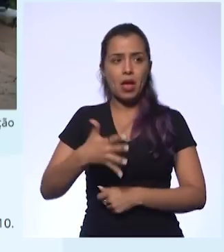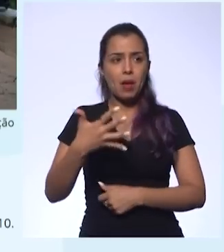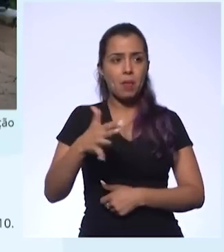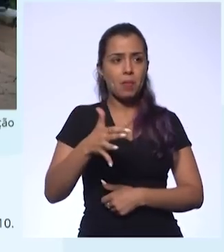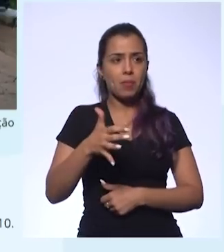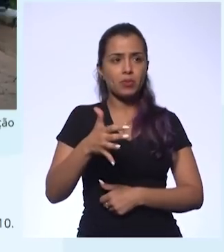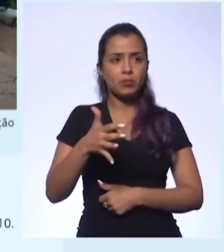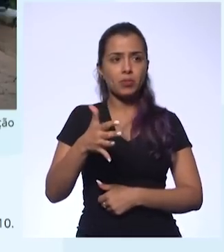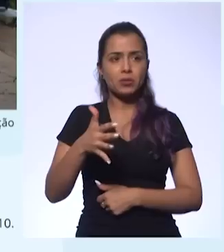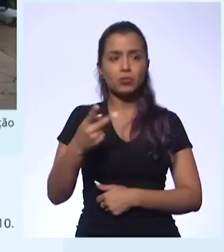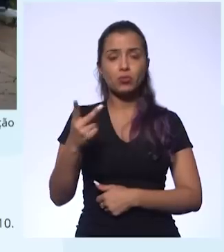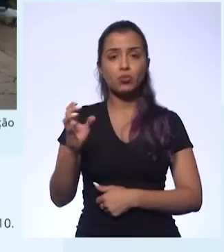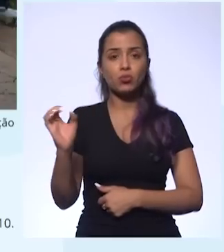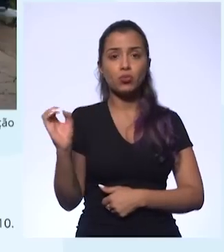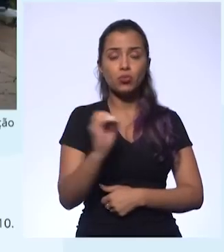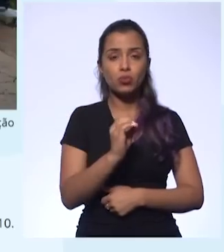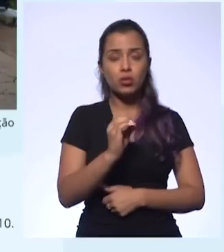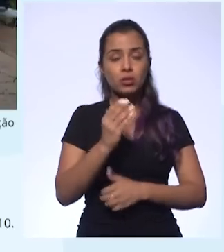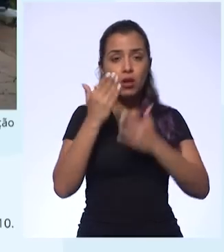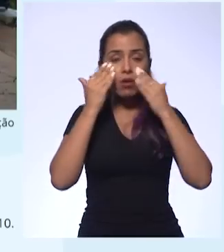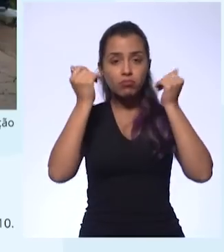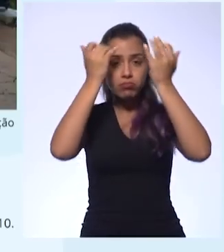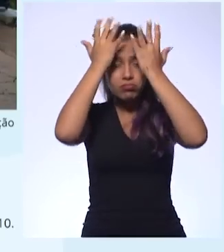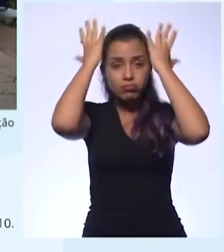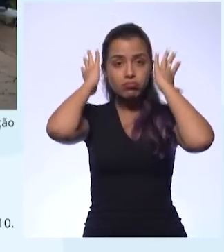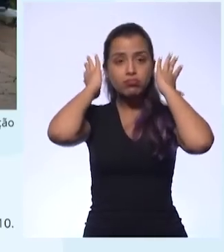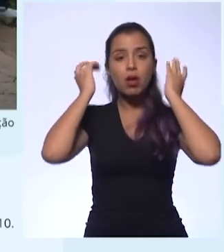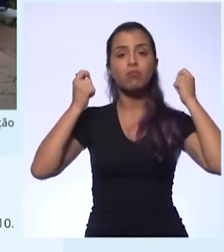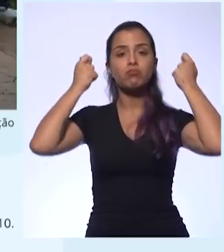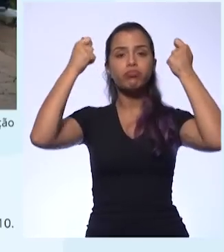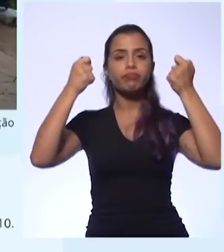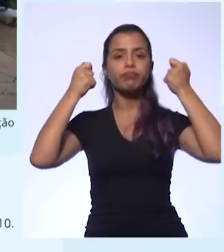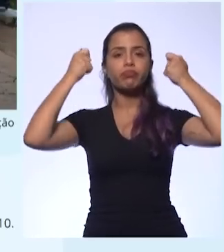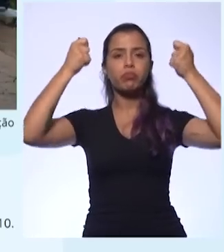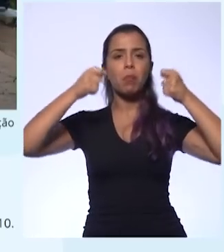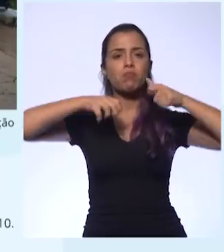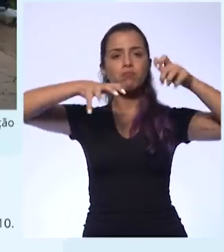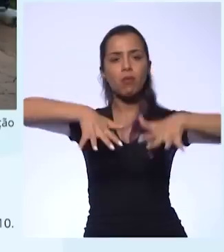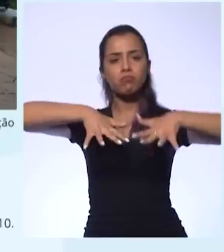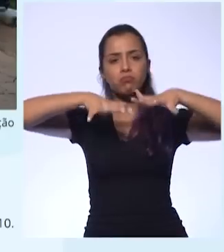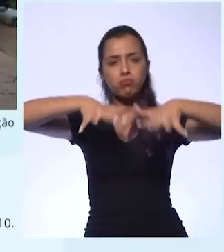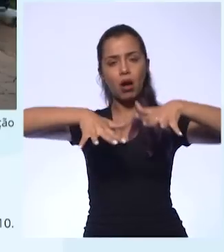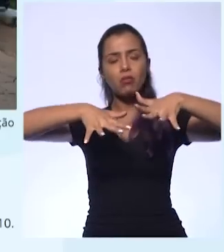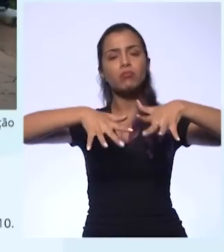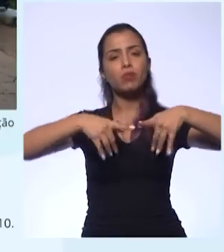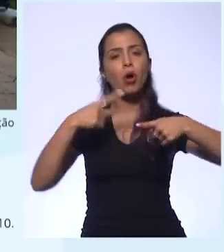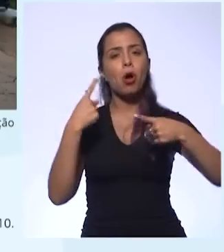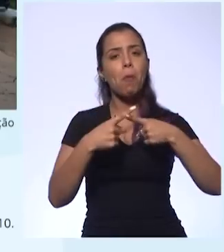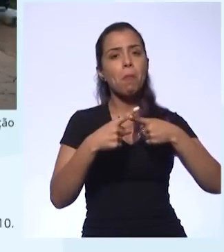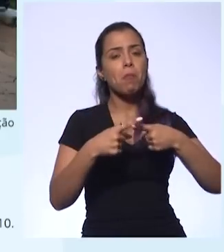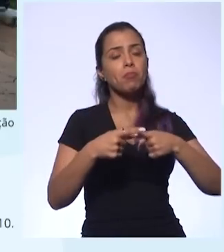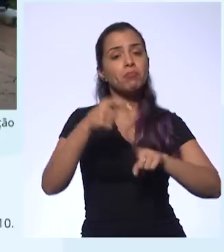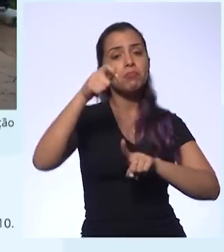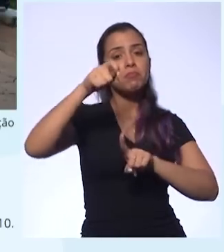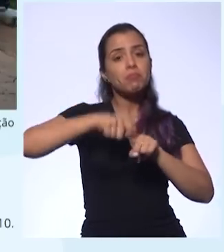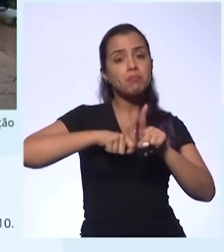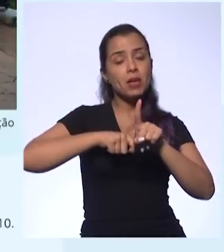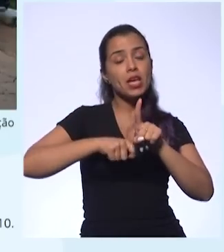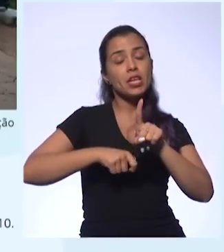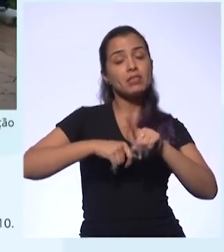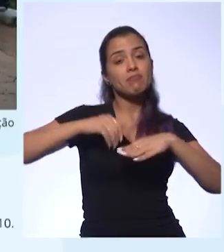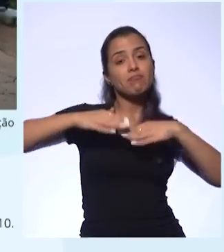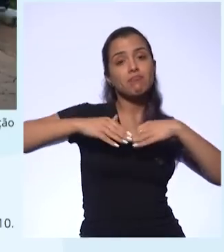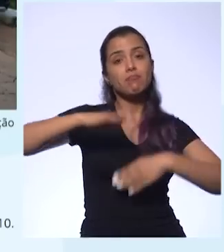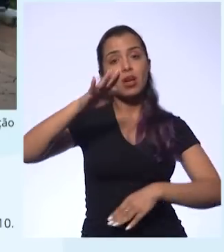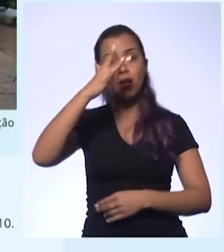no norte da cidade de São Paulo nesta terça-feira, 10, que tinha sido ocupado há mais de um mês, sob